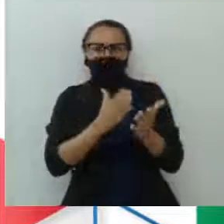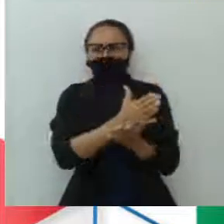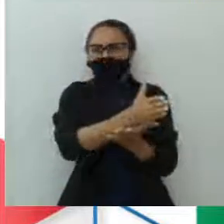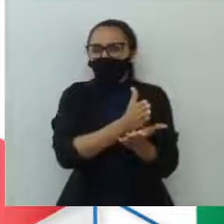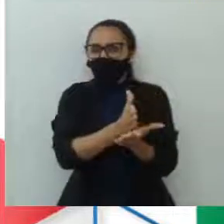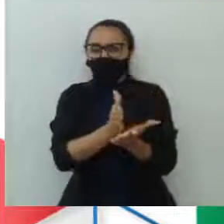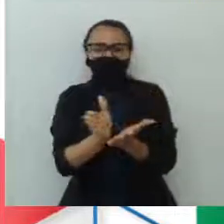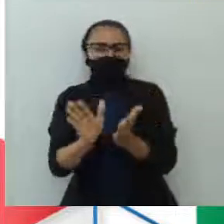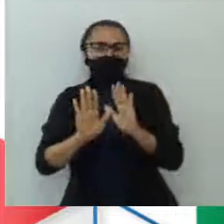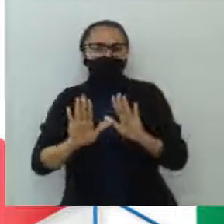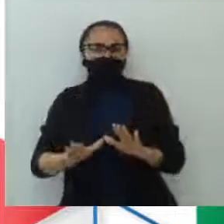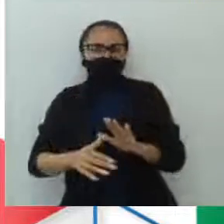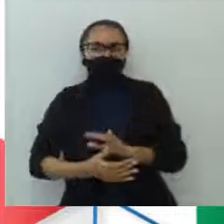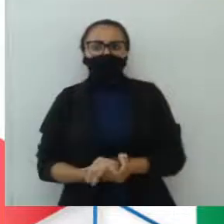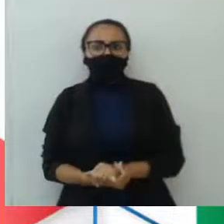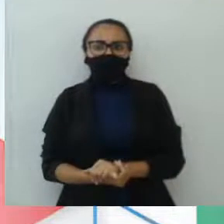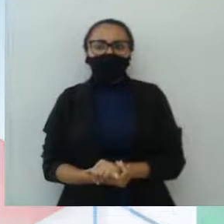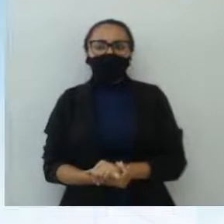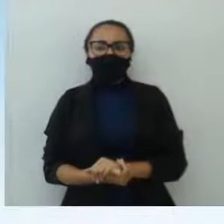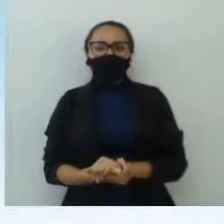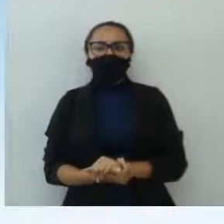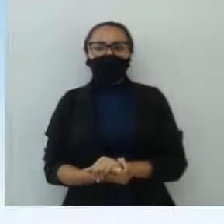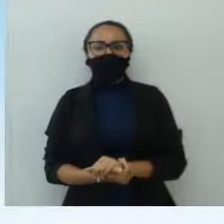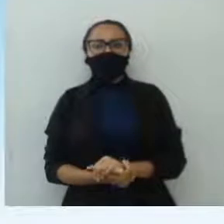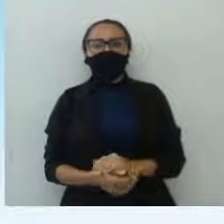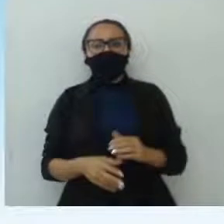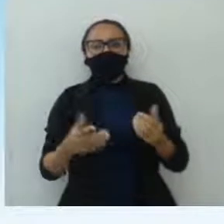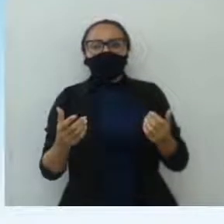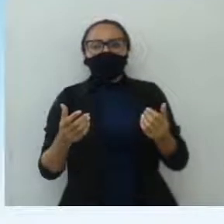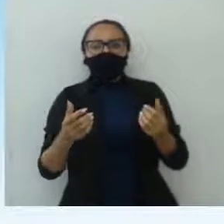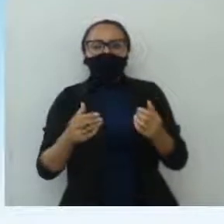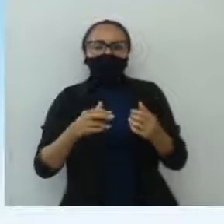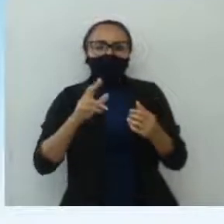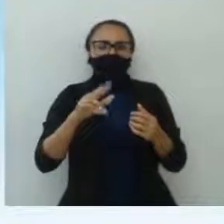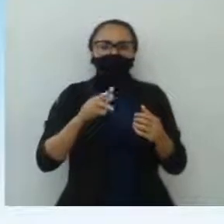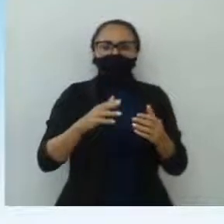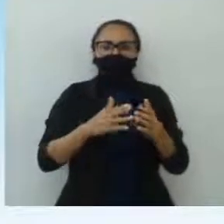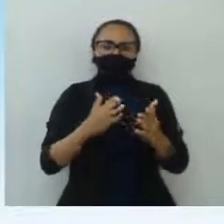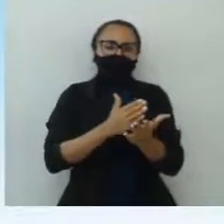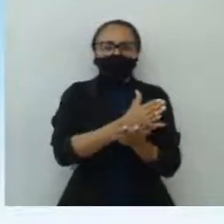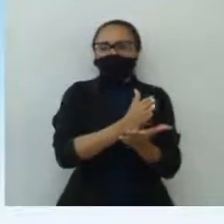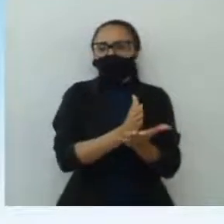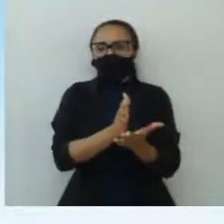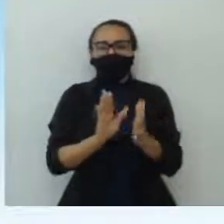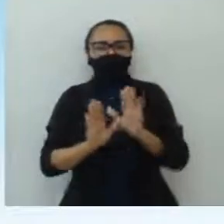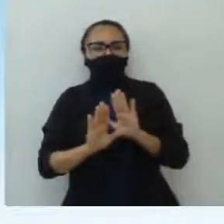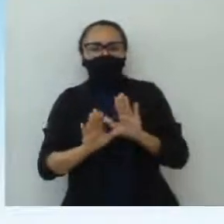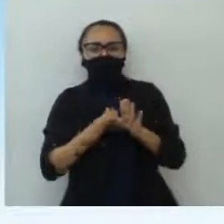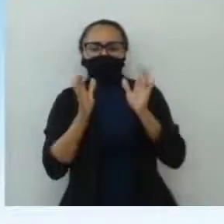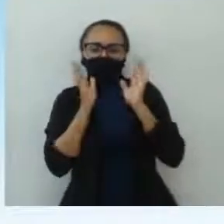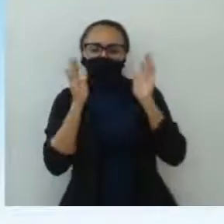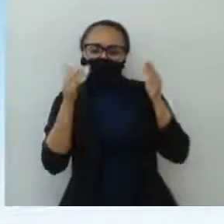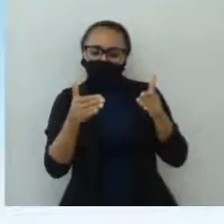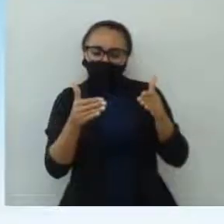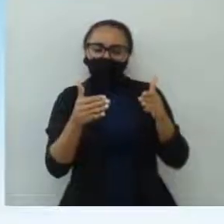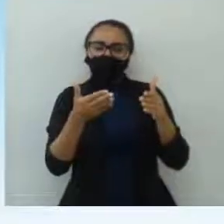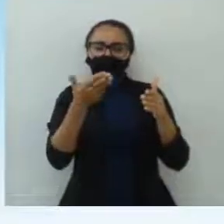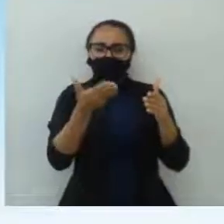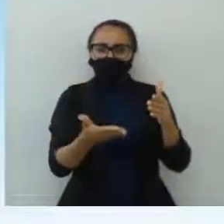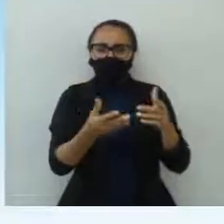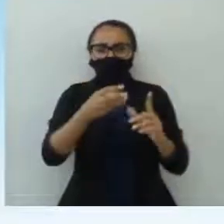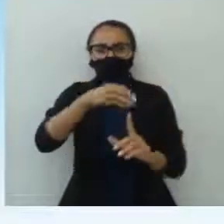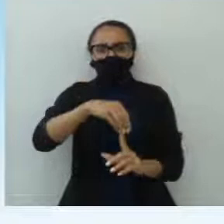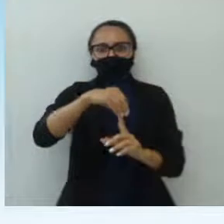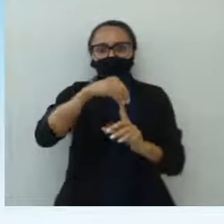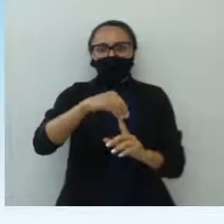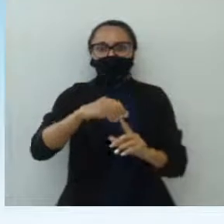secundárias. Então essa unidade de ação nunca pede um desvio para essas ações secundárias, é sempre o foco na ação principal. E a